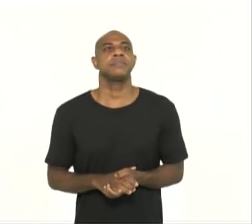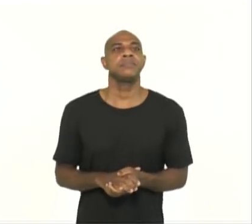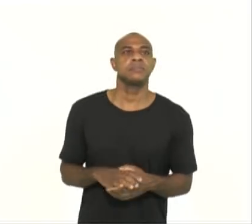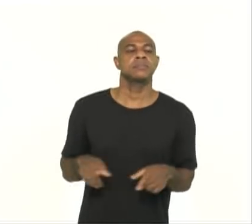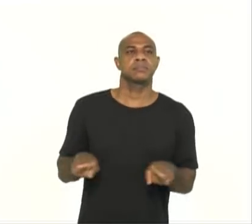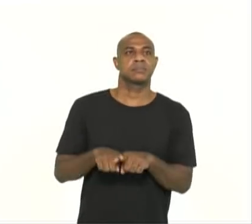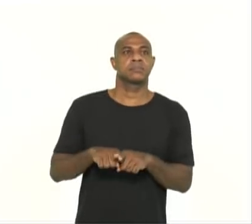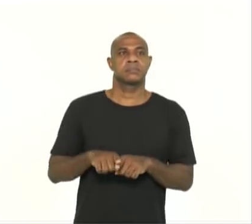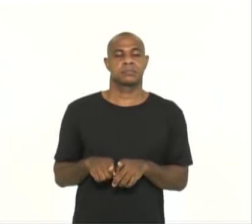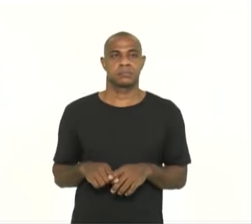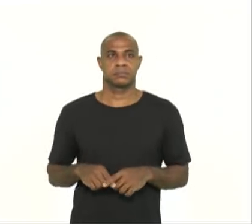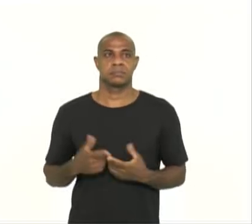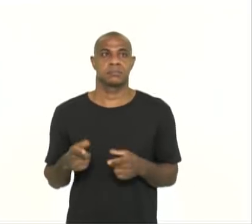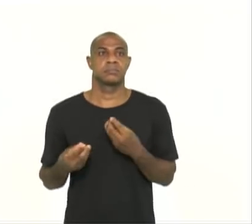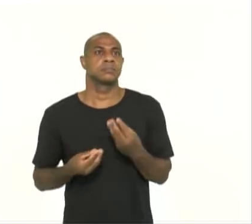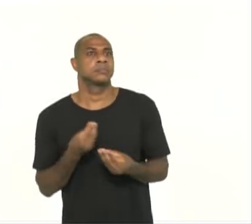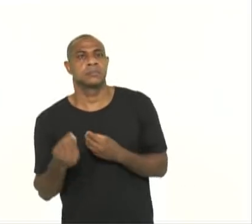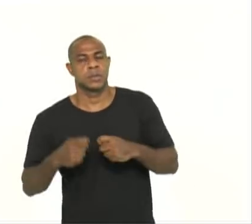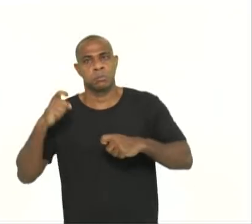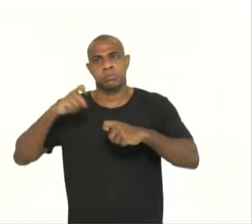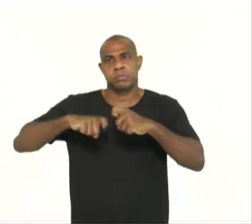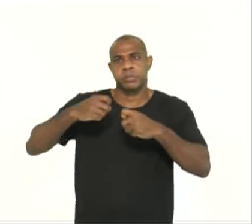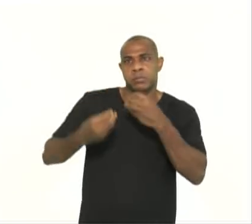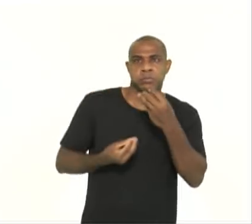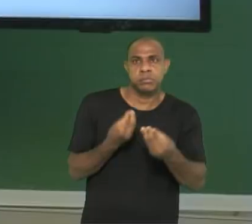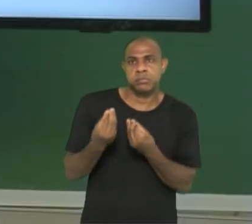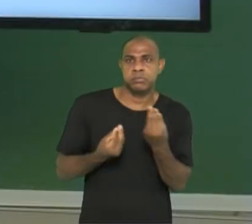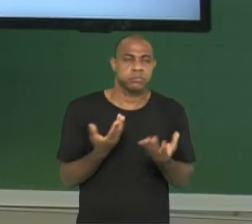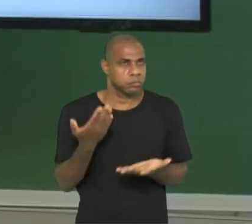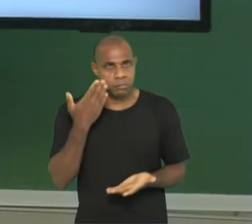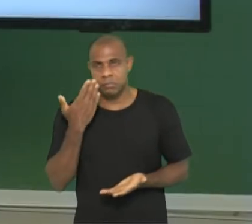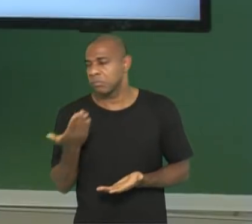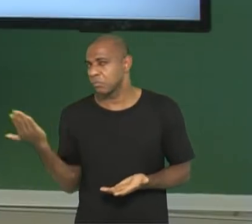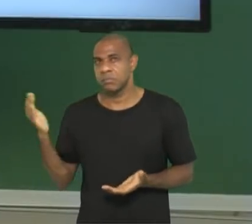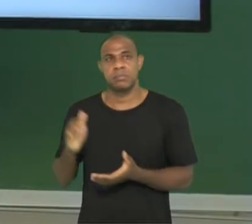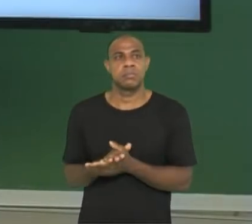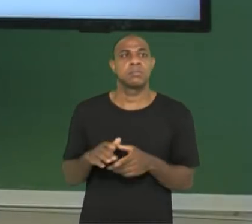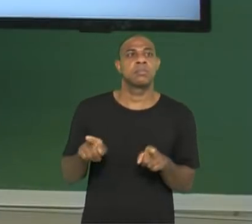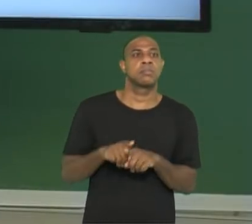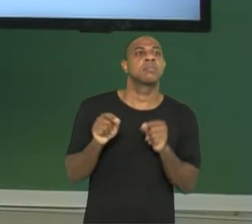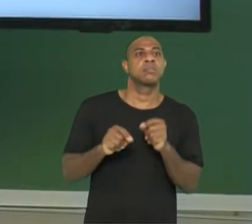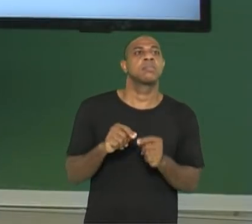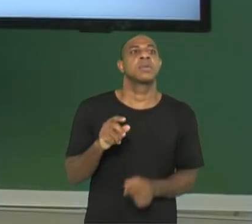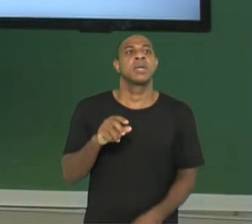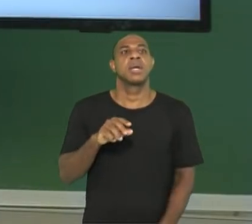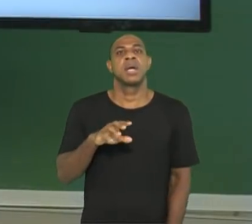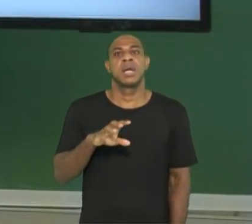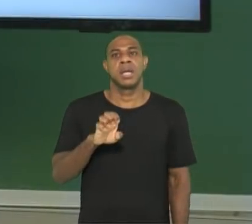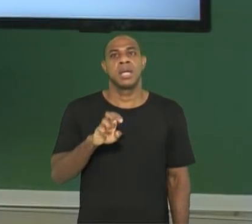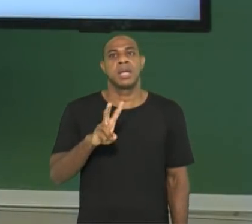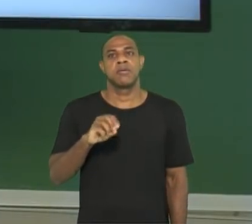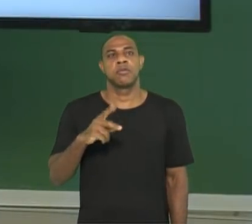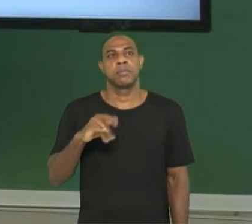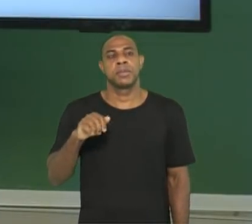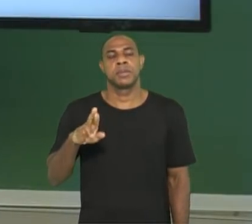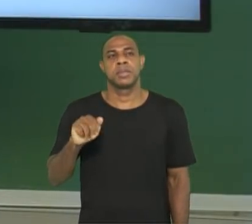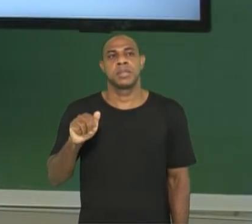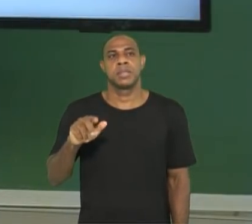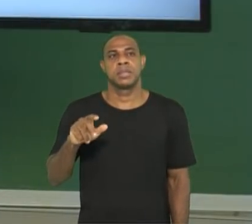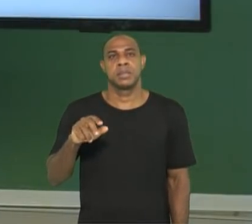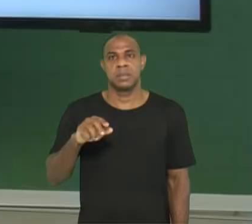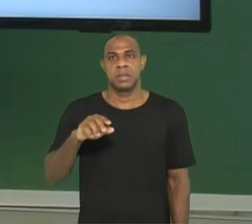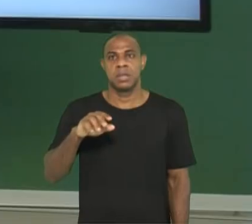E a reprodução desses animais também é diversa. Lá nos répteis, a maioria deles é ovípara. Eles podem ser